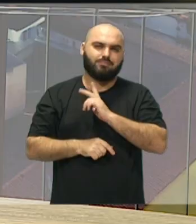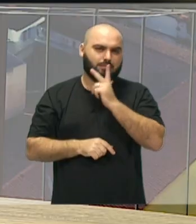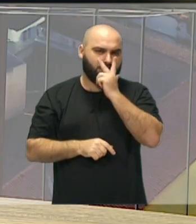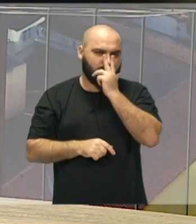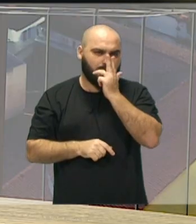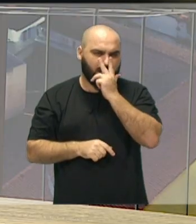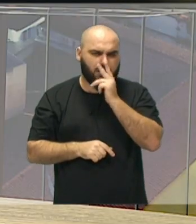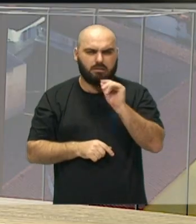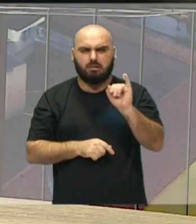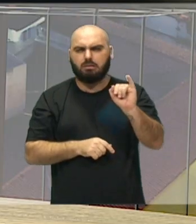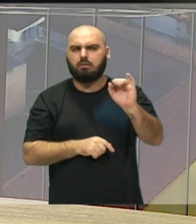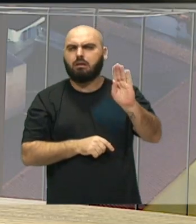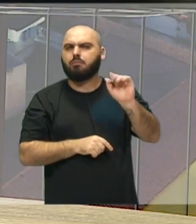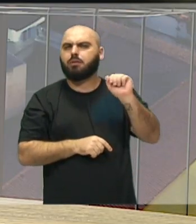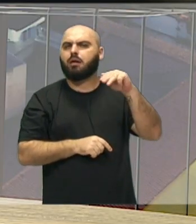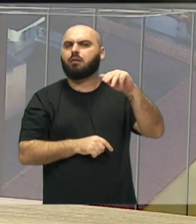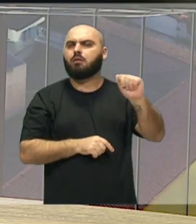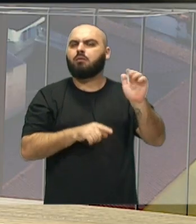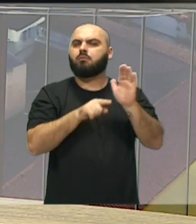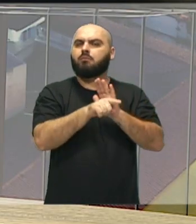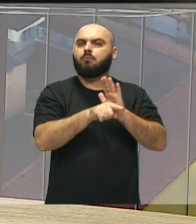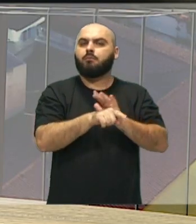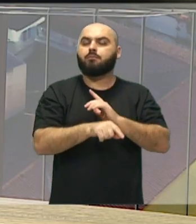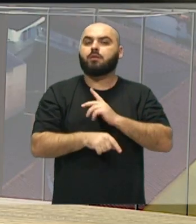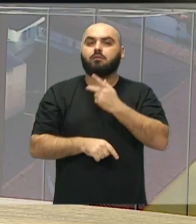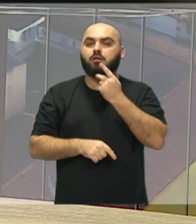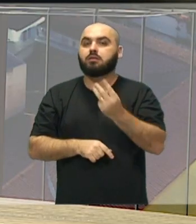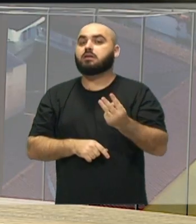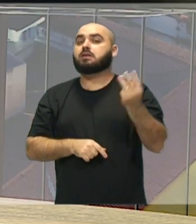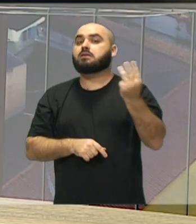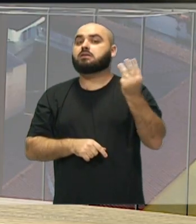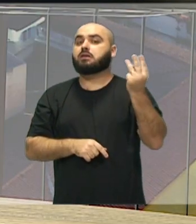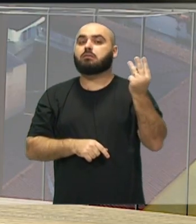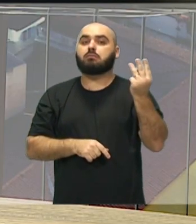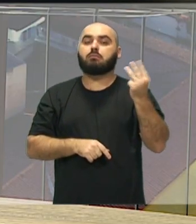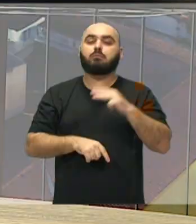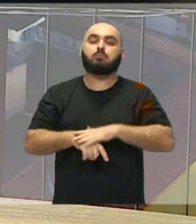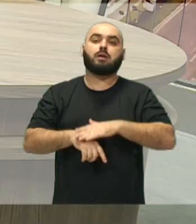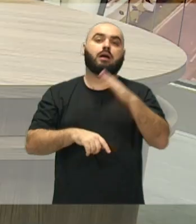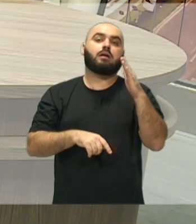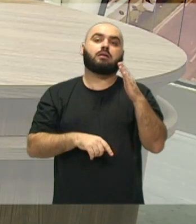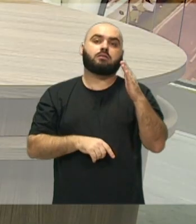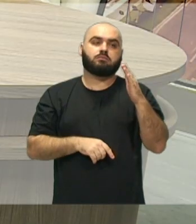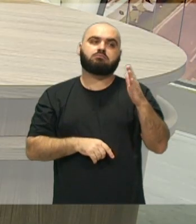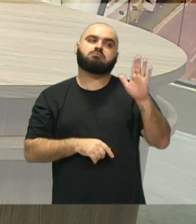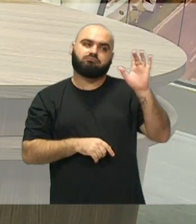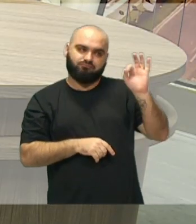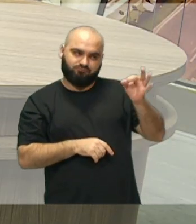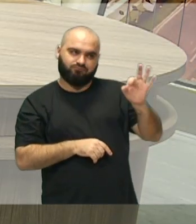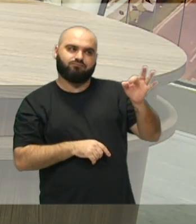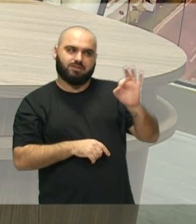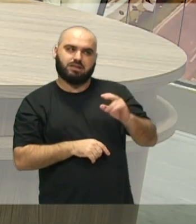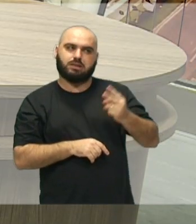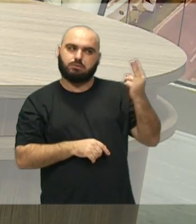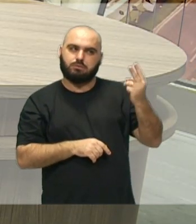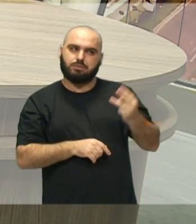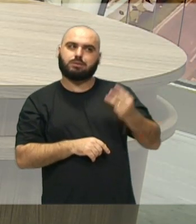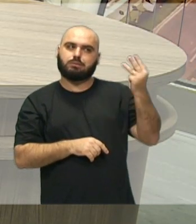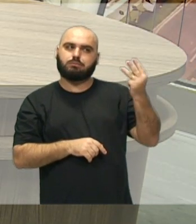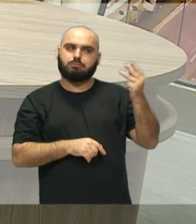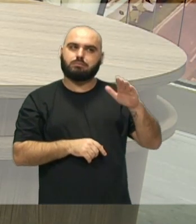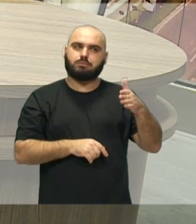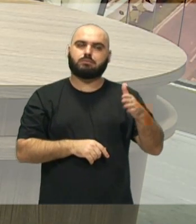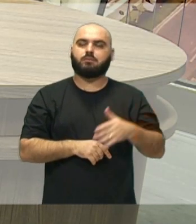segundo o IBAMA, é o terceiro maior tráfico. Eu acho que está entre o segundo e o terceiro.